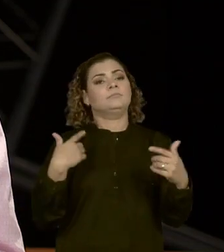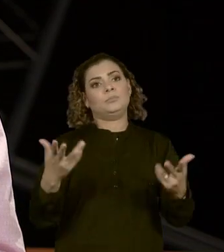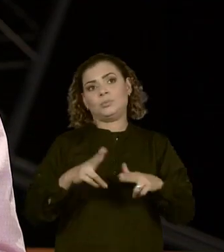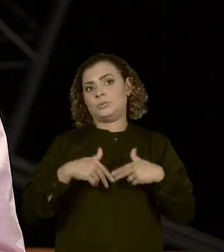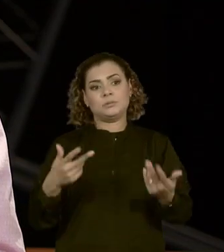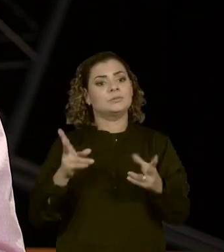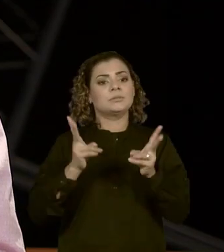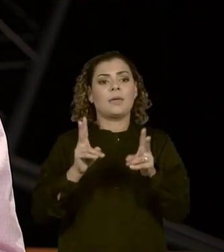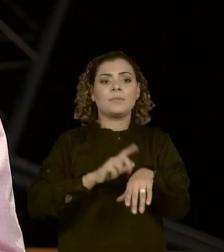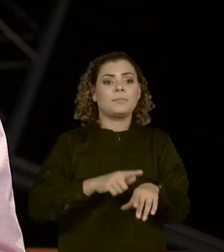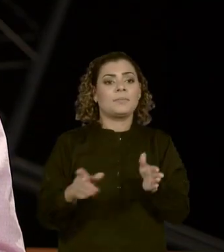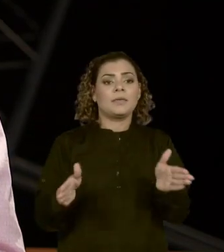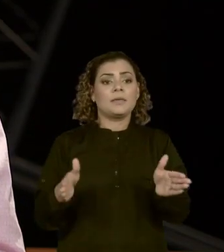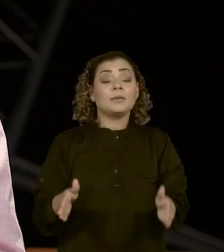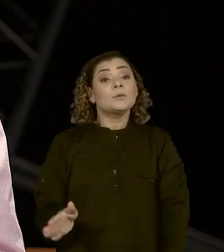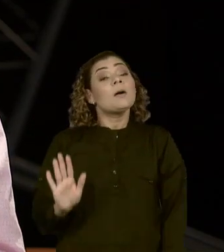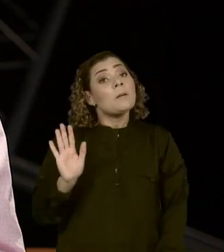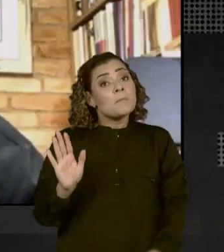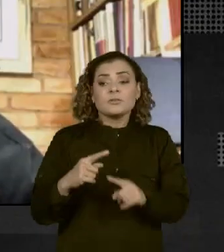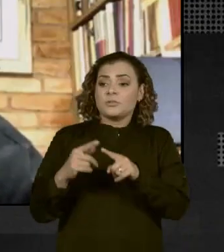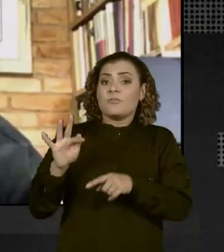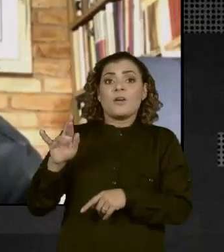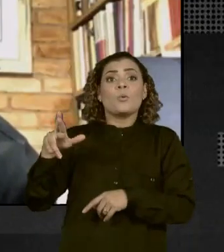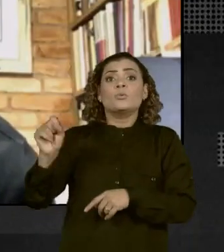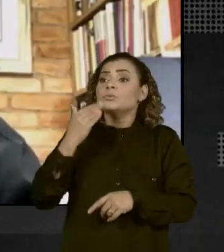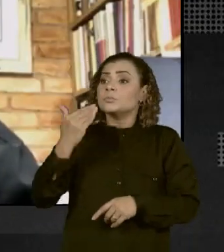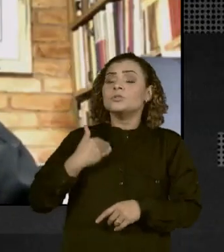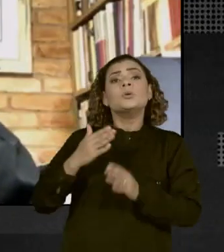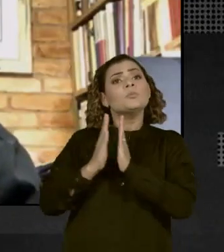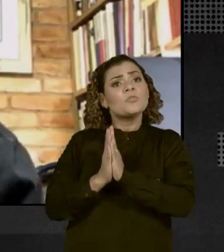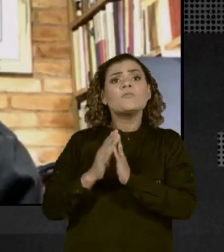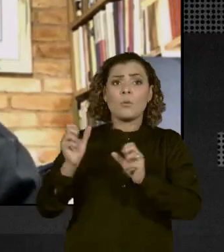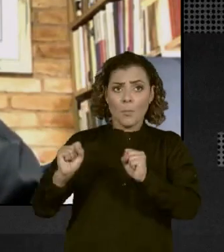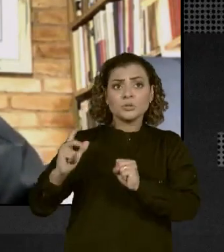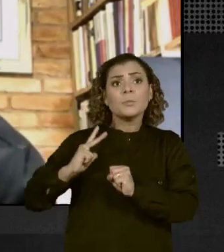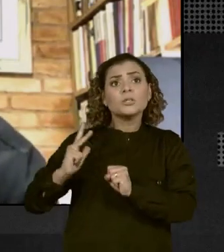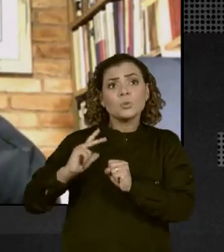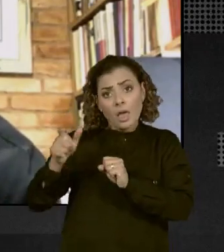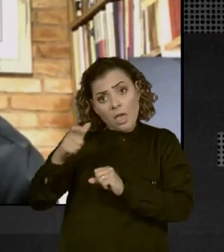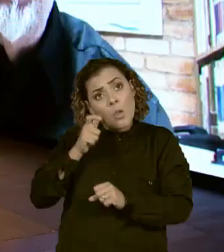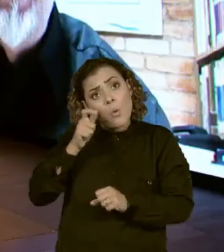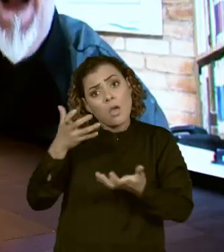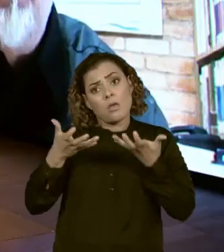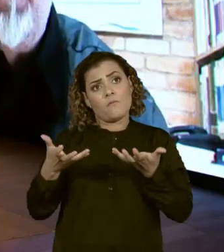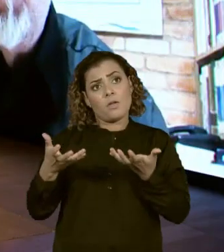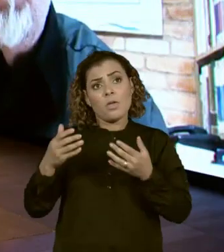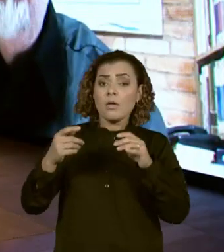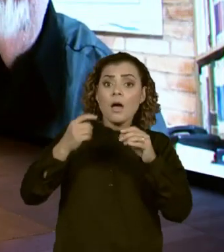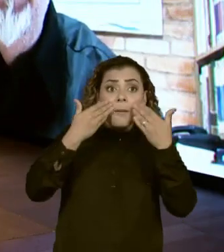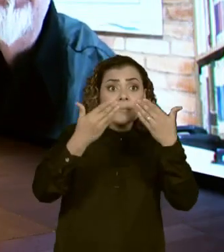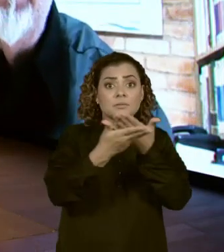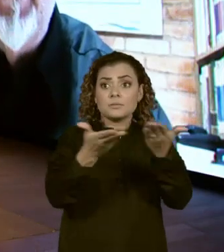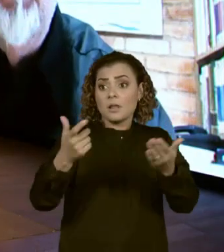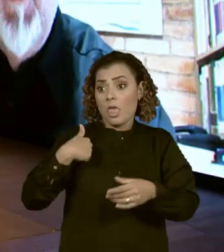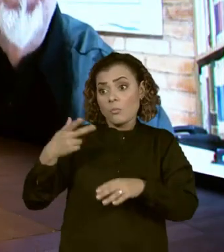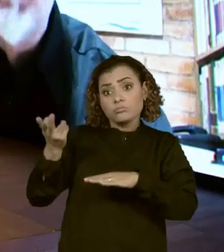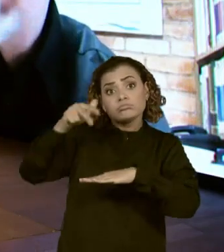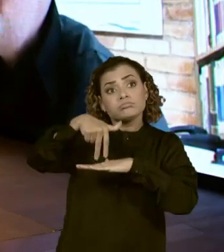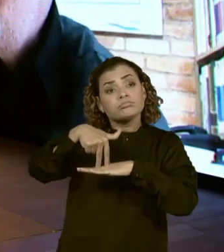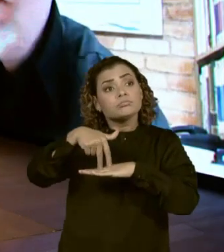também estávamos em cartaz, às vezes difícil, fazia uma temporada curtinha aqui, depois fazia uma outra curtinha lá, nós não podíamos botar os